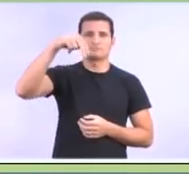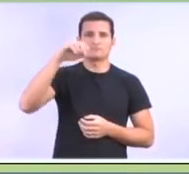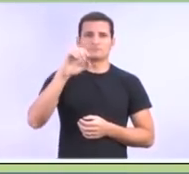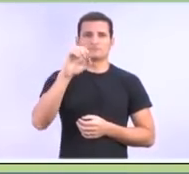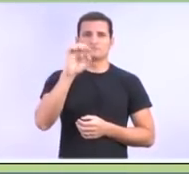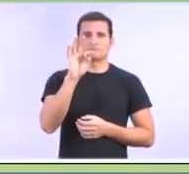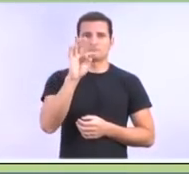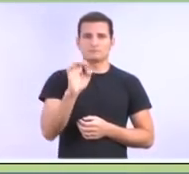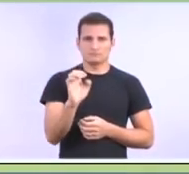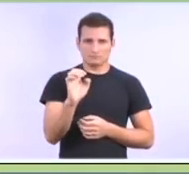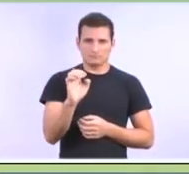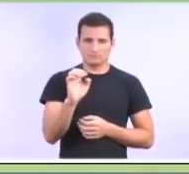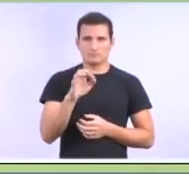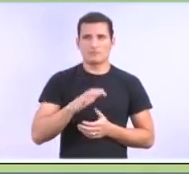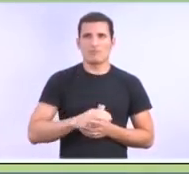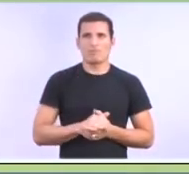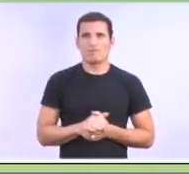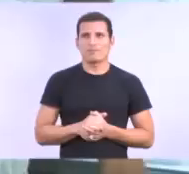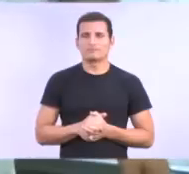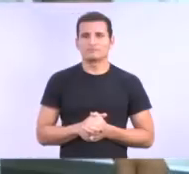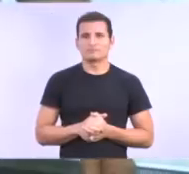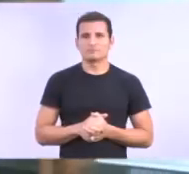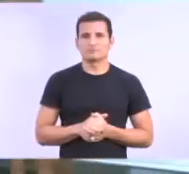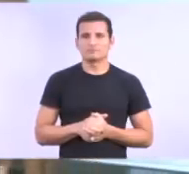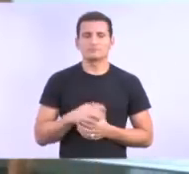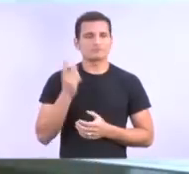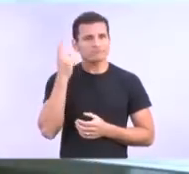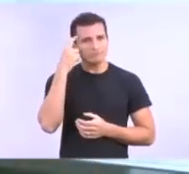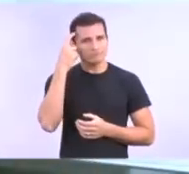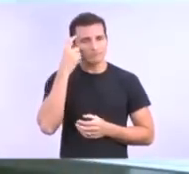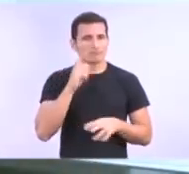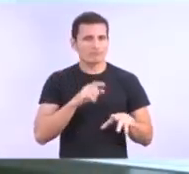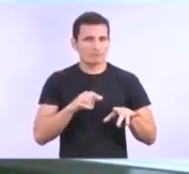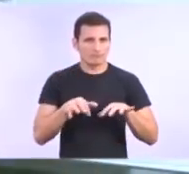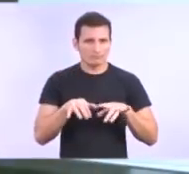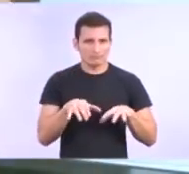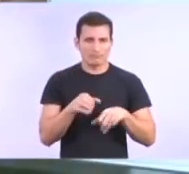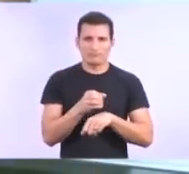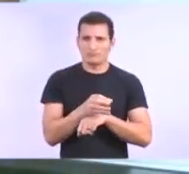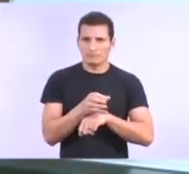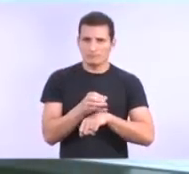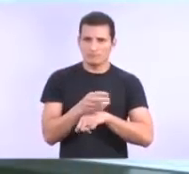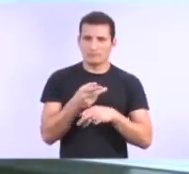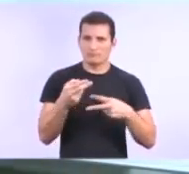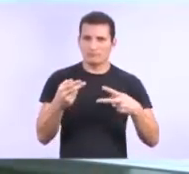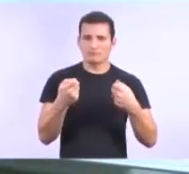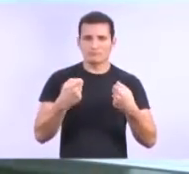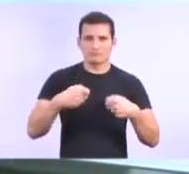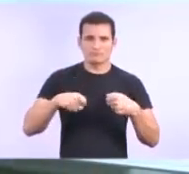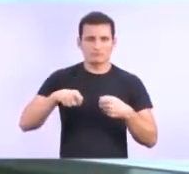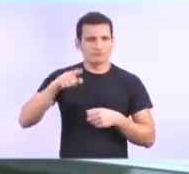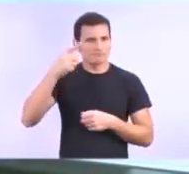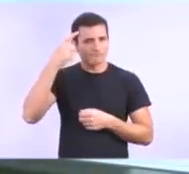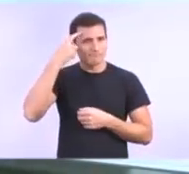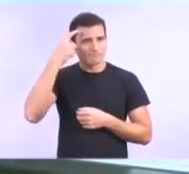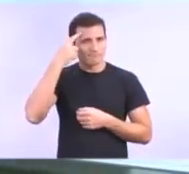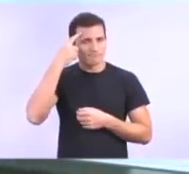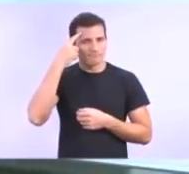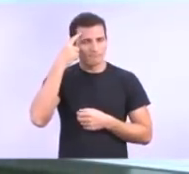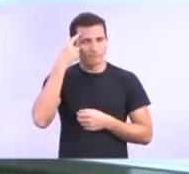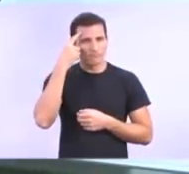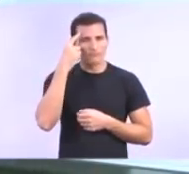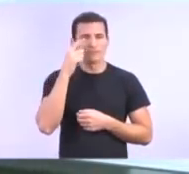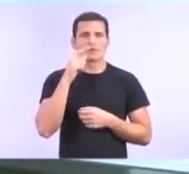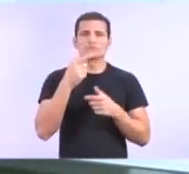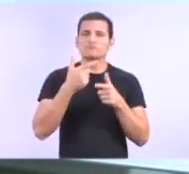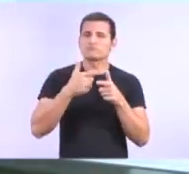aí? Quando a gente pensa na programação orientada a objetos, a gente tem que pensar nos problemas, nos objetos que compõem aquele